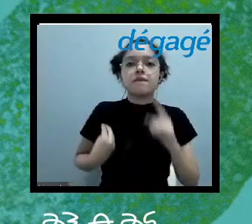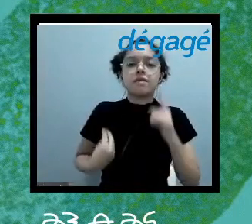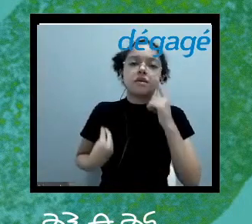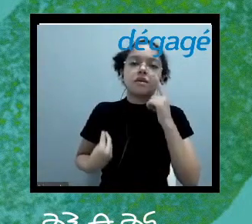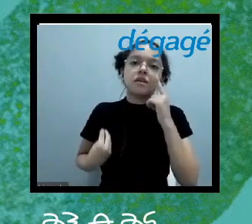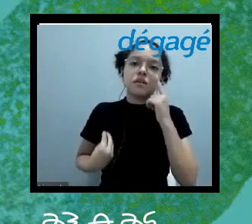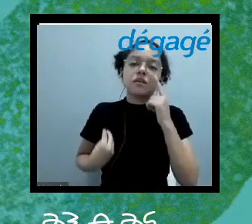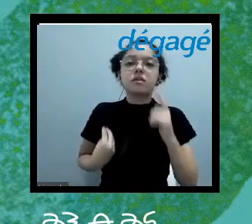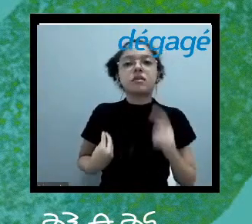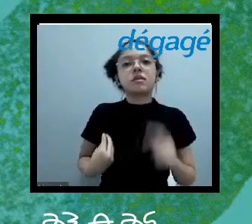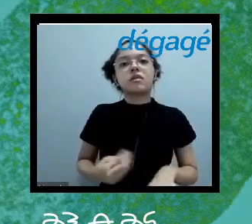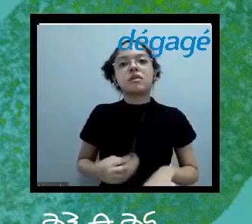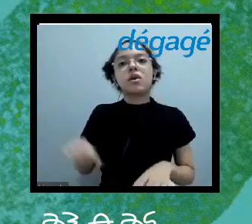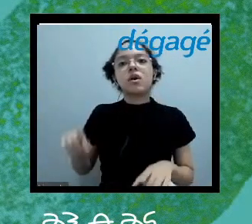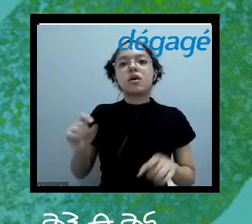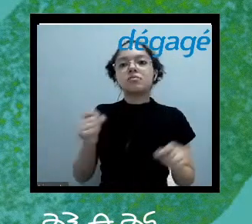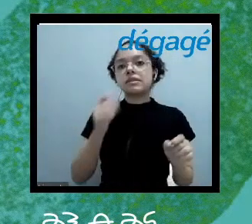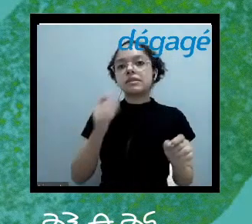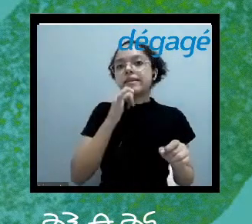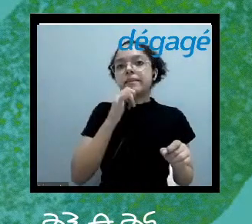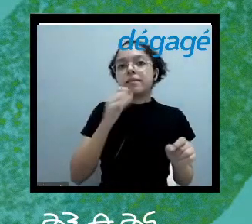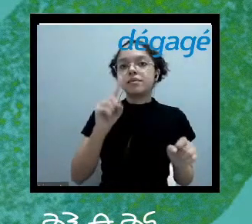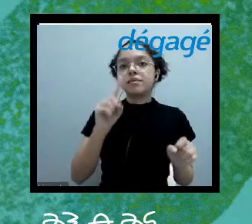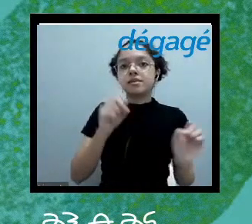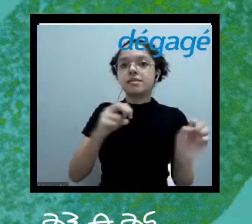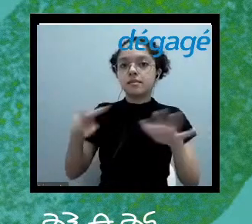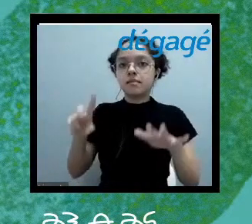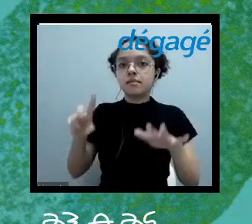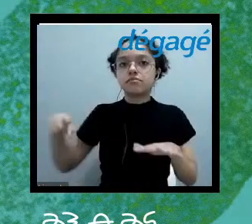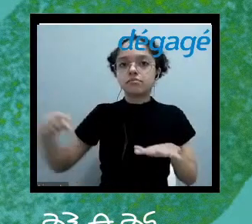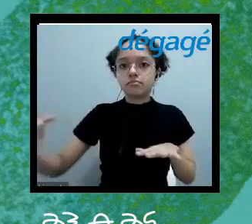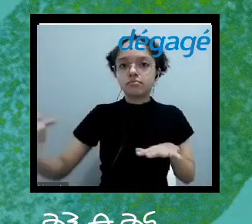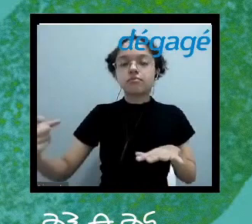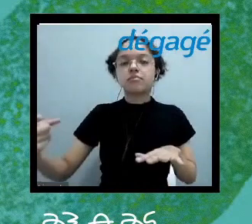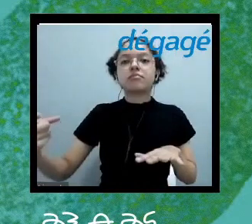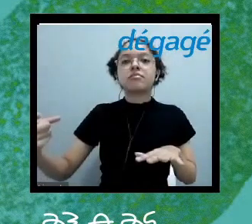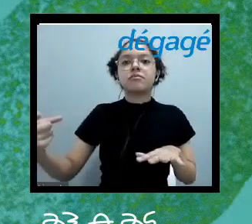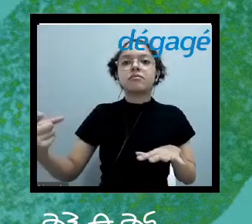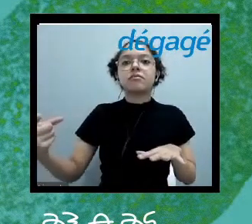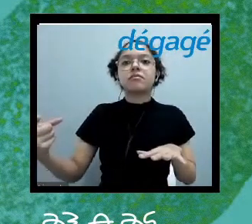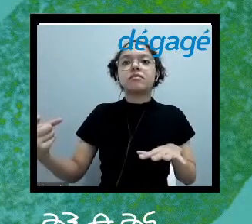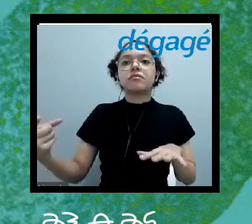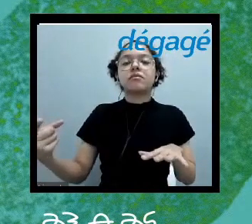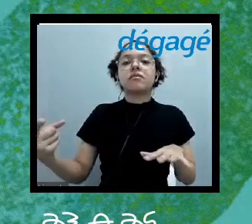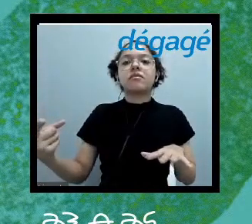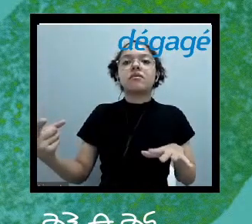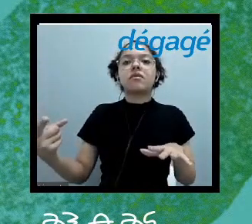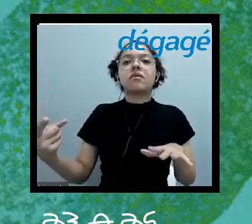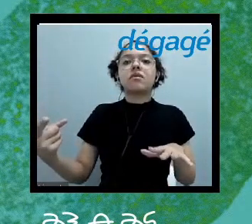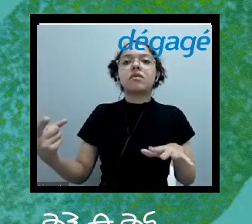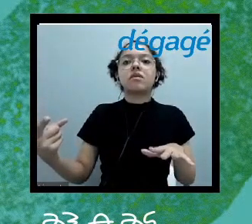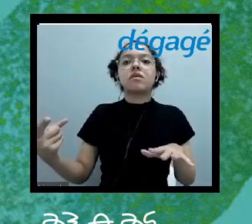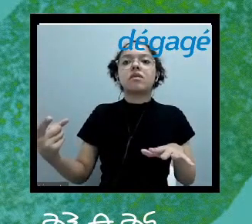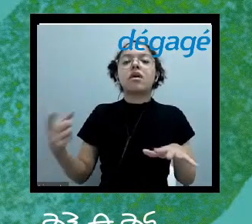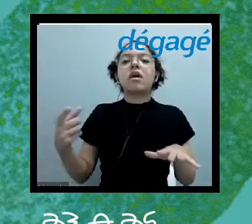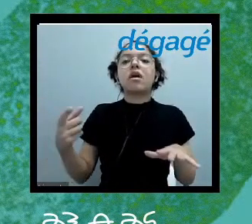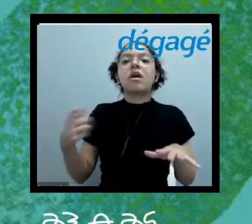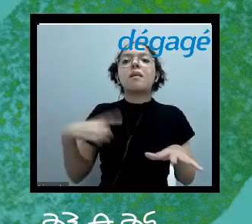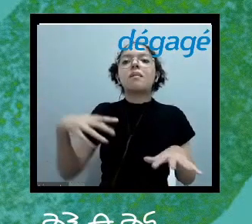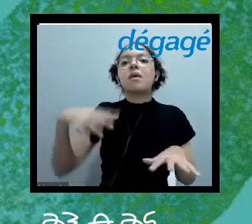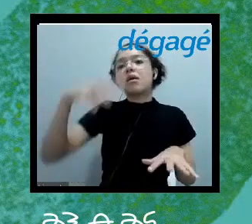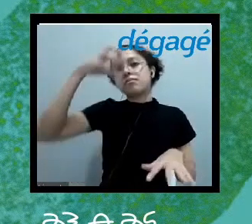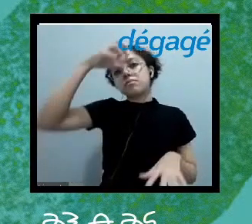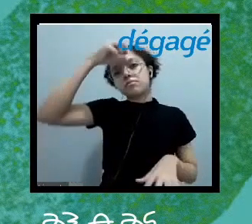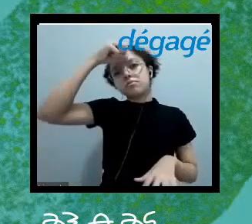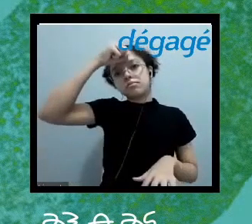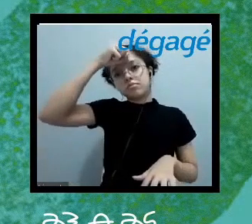uma semana depois, ou duas, você já está usando 30 segundos daquela percepção, aquela atenção, e